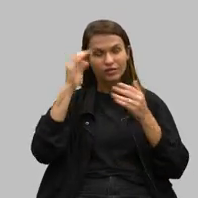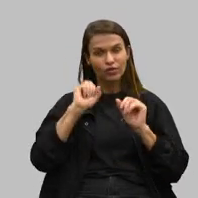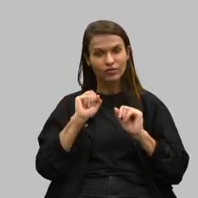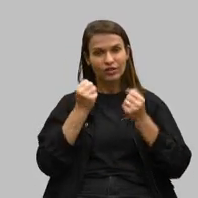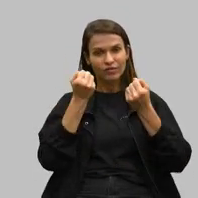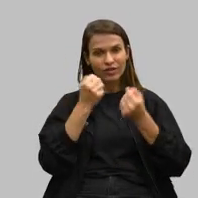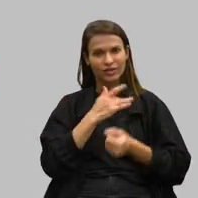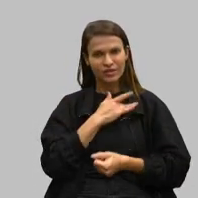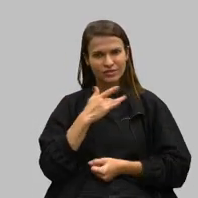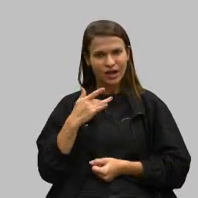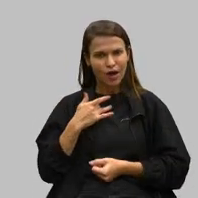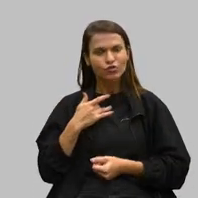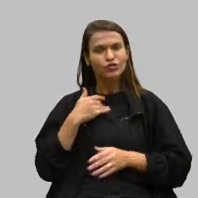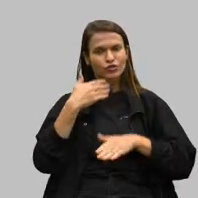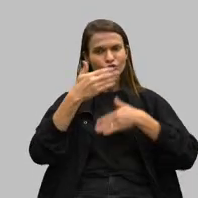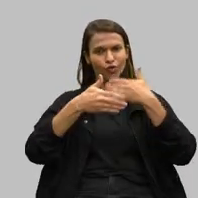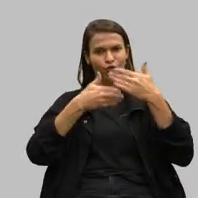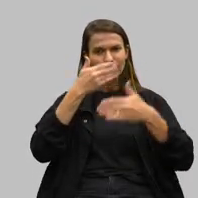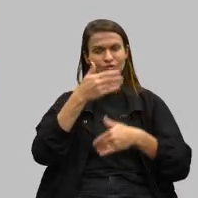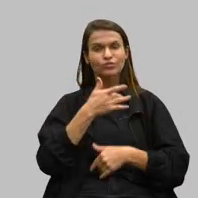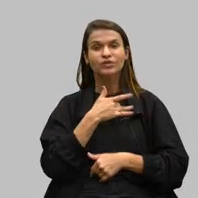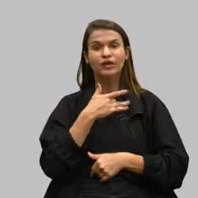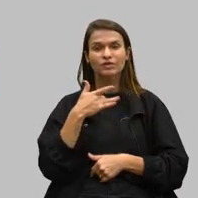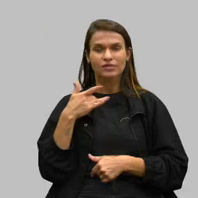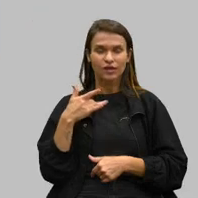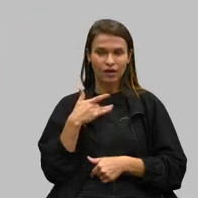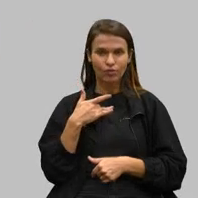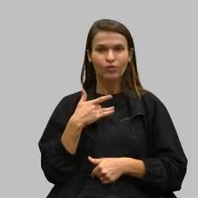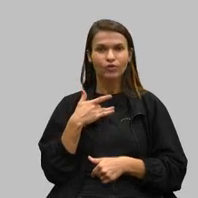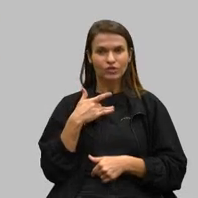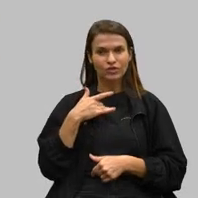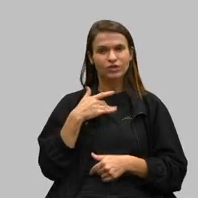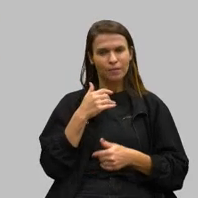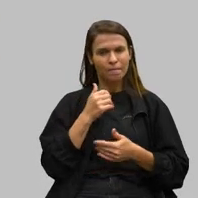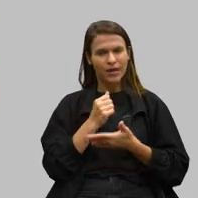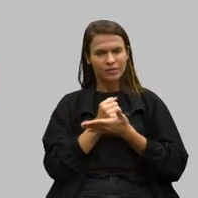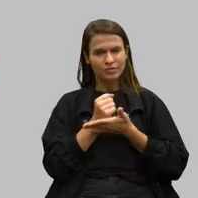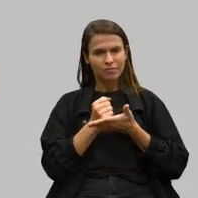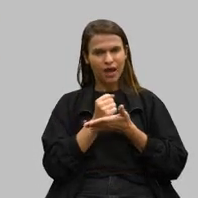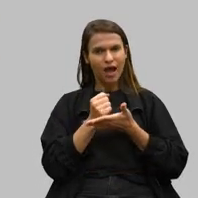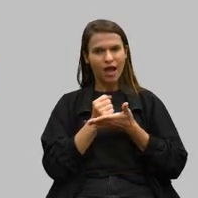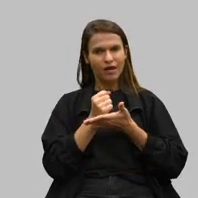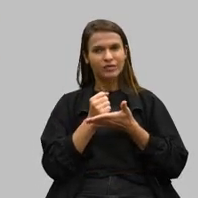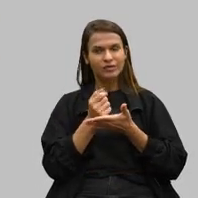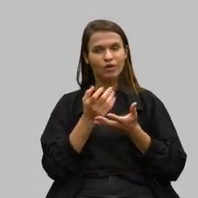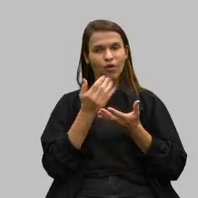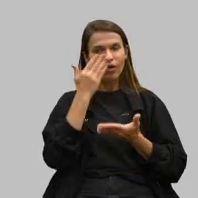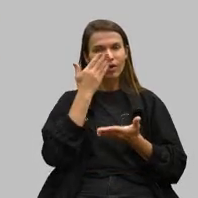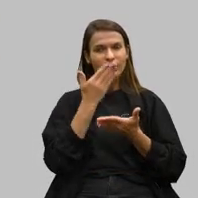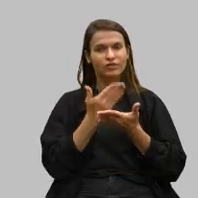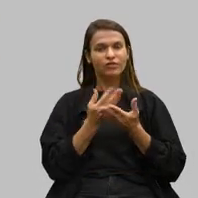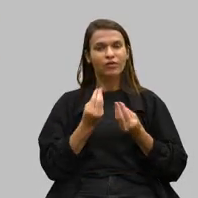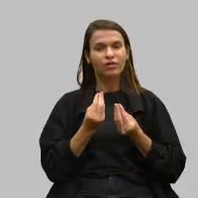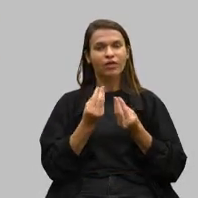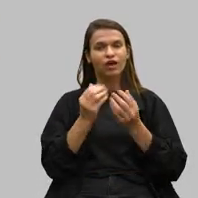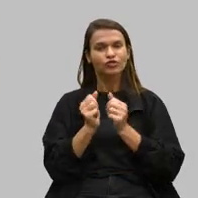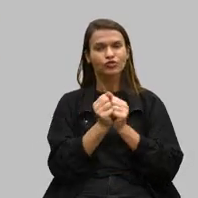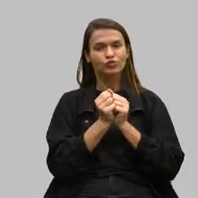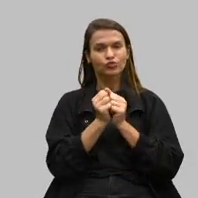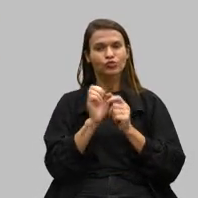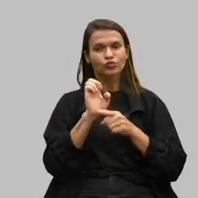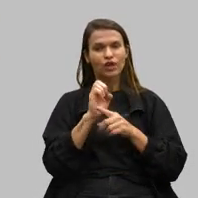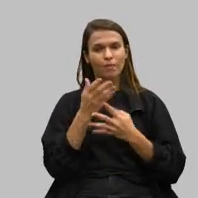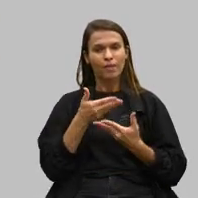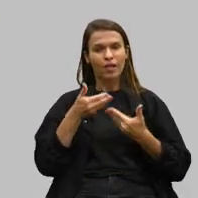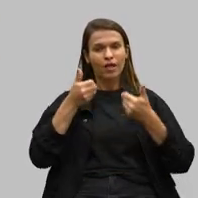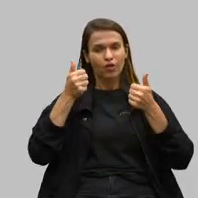saúde, estou construindo a saúde, as minhas bases, e eu acredito que nós vamos entregar também juntos um Estado melhor na